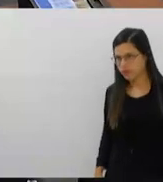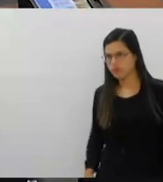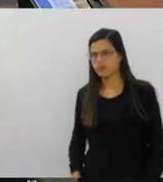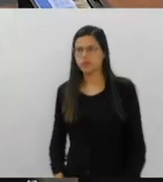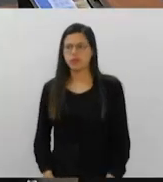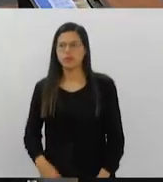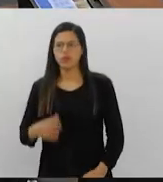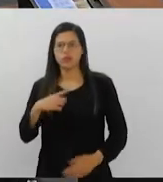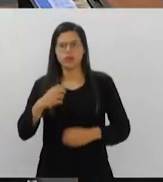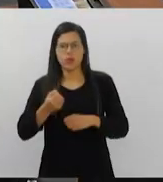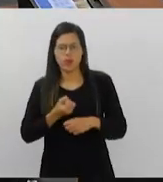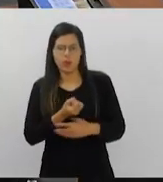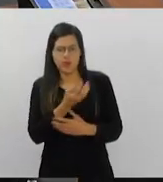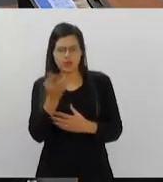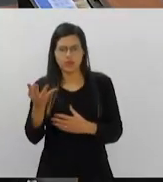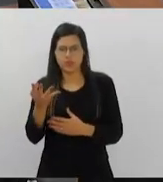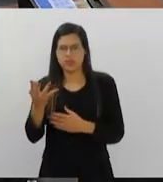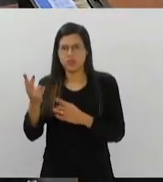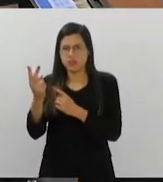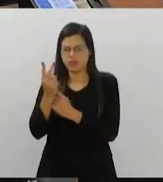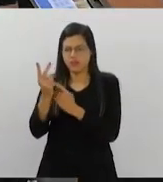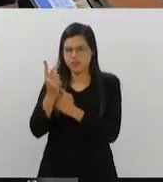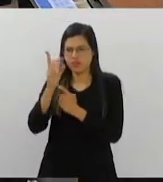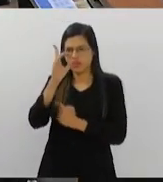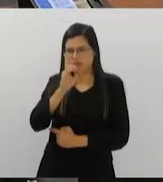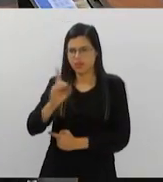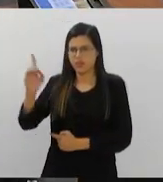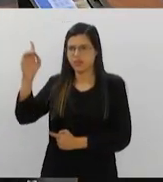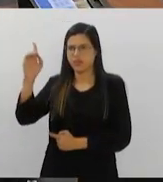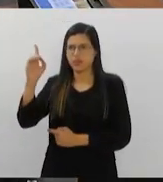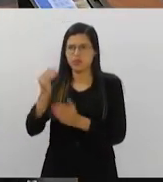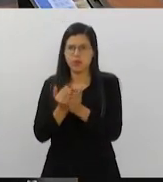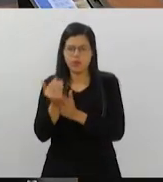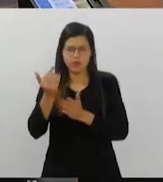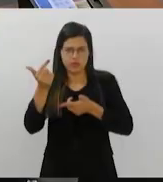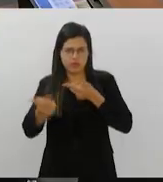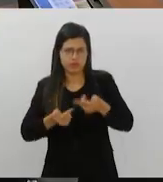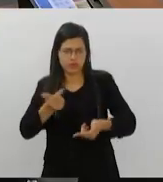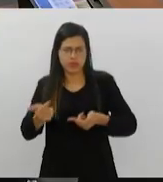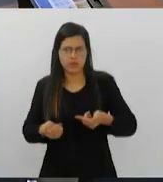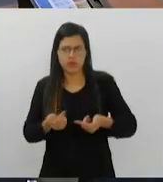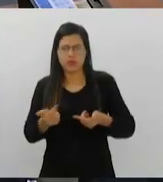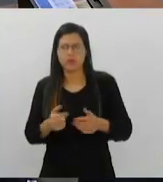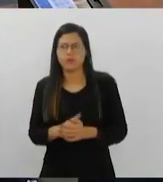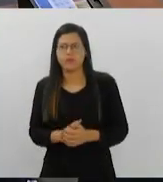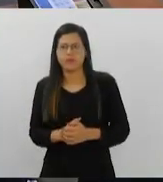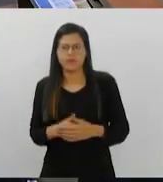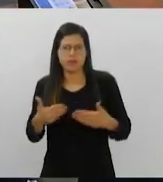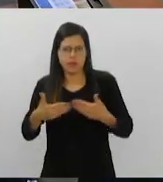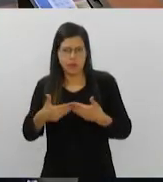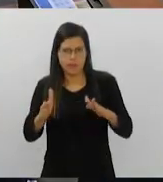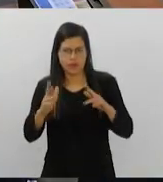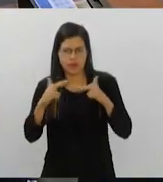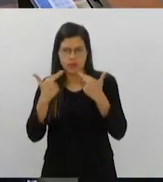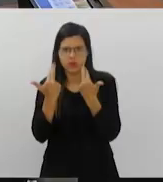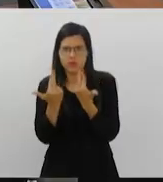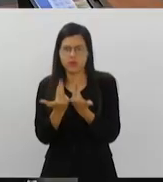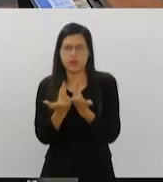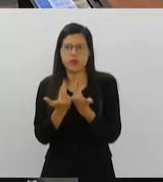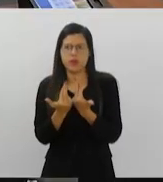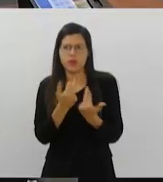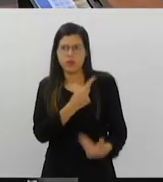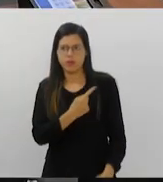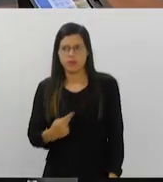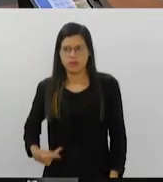Havendo um número legal e sobre a proteção de Deus, iniciamos nosso trabalho. Está aberta a sessão. A